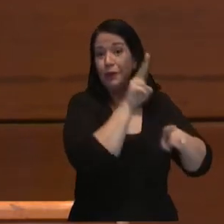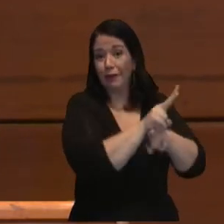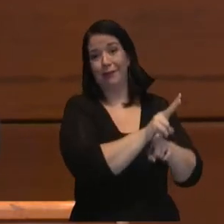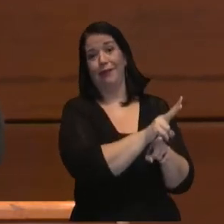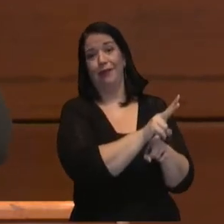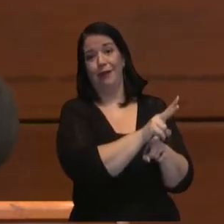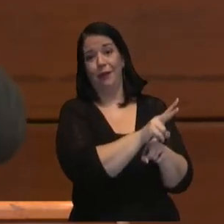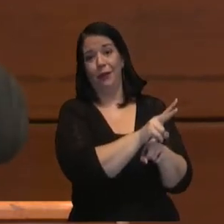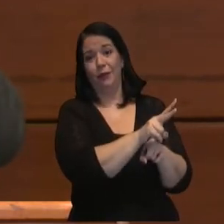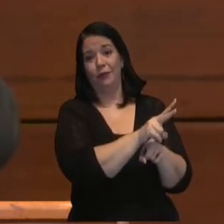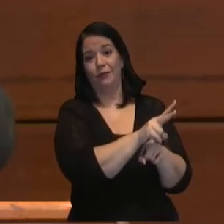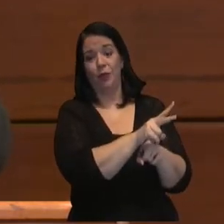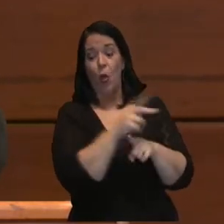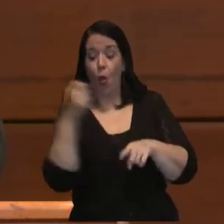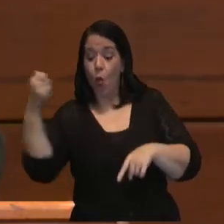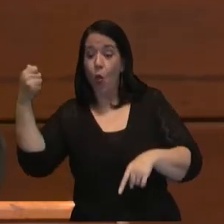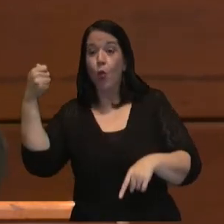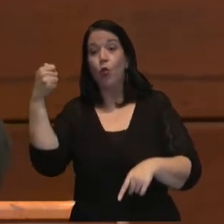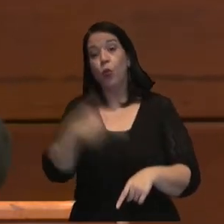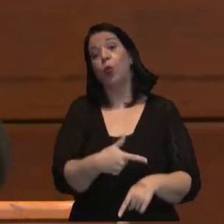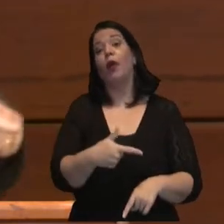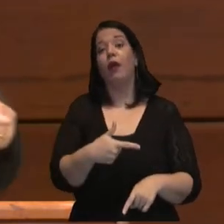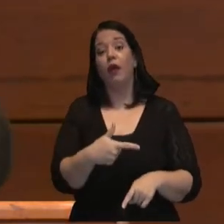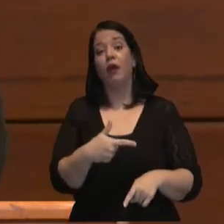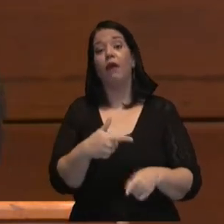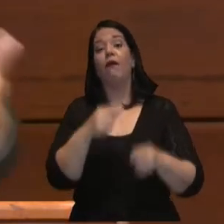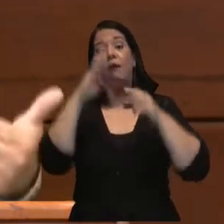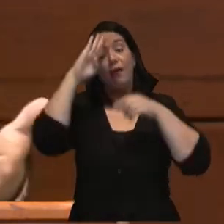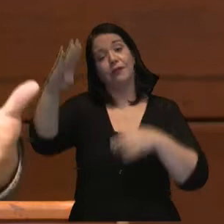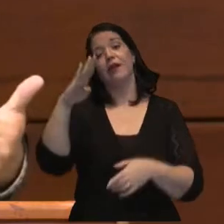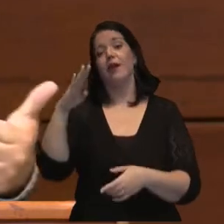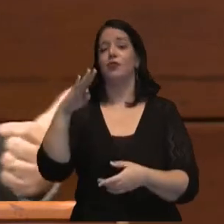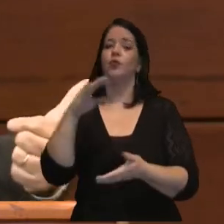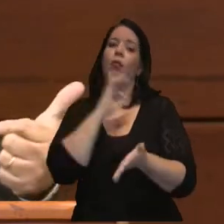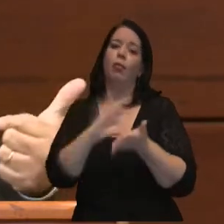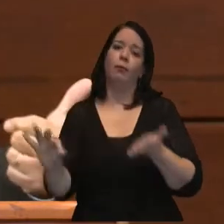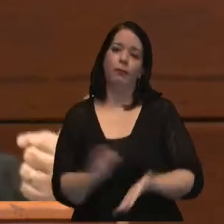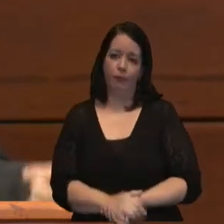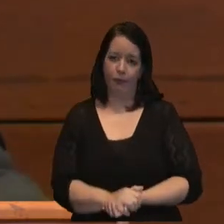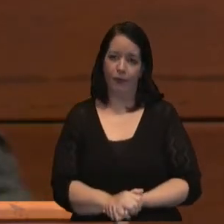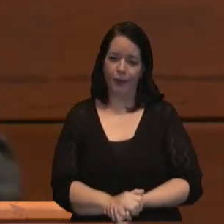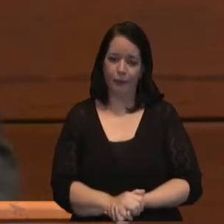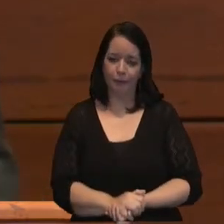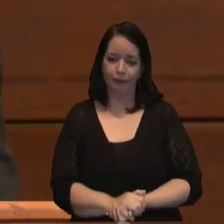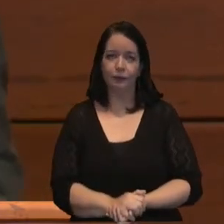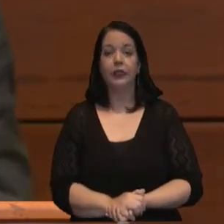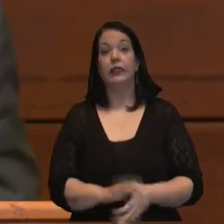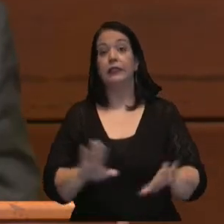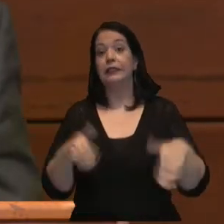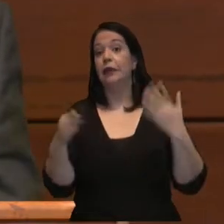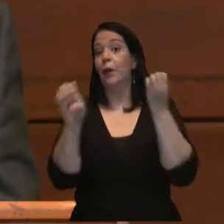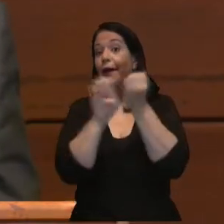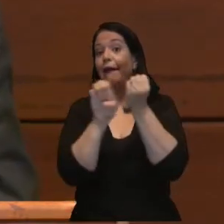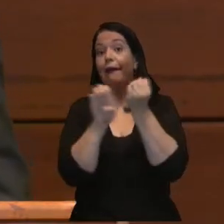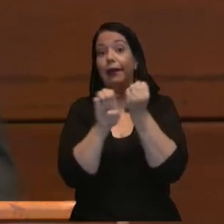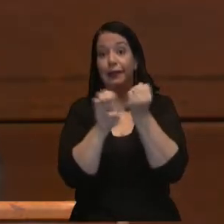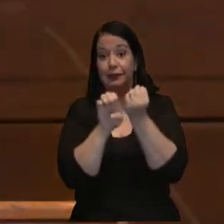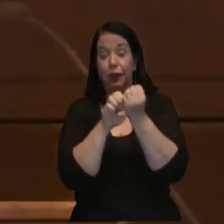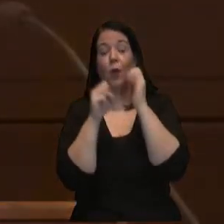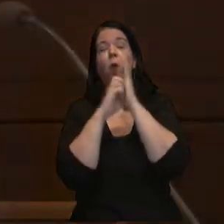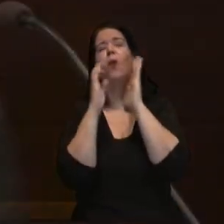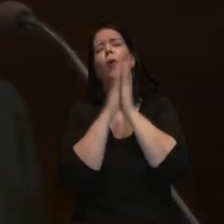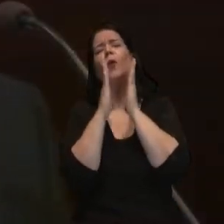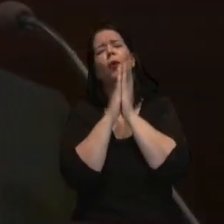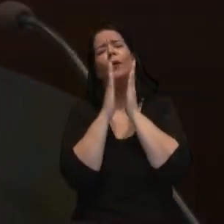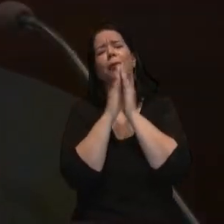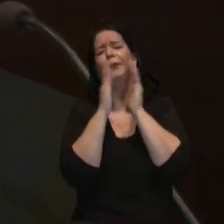da sua vida, uma perspectiva correta. E Eliseu orou e disse o seguinte, diz o verso 17: Senhor, abra os olhos desse